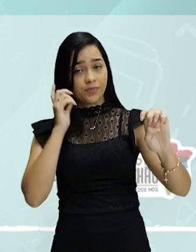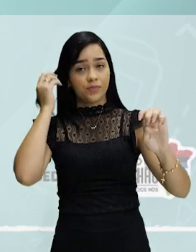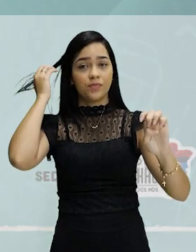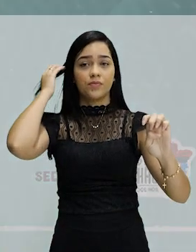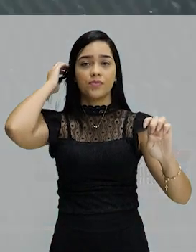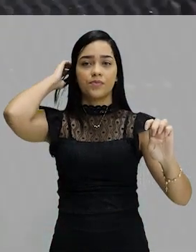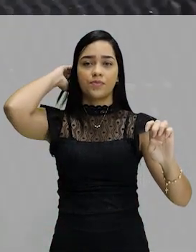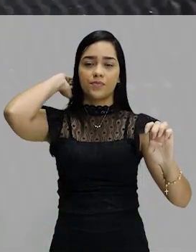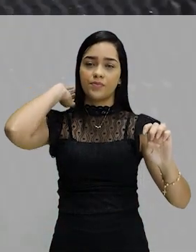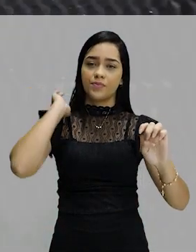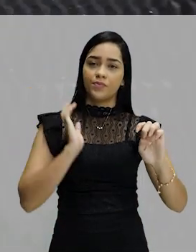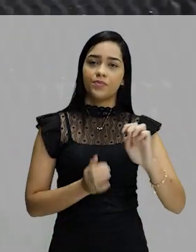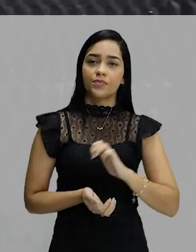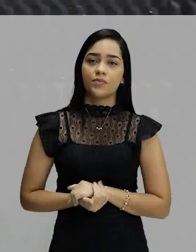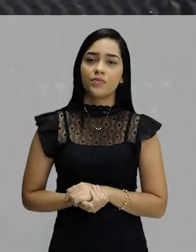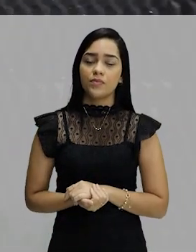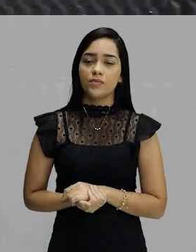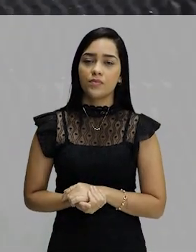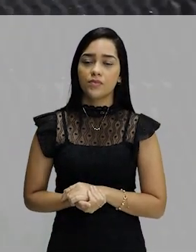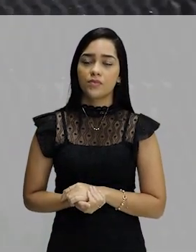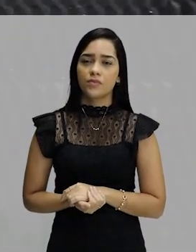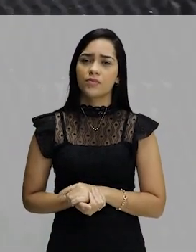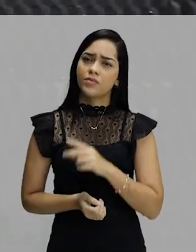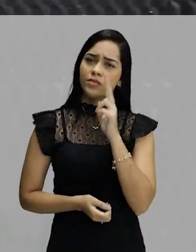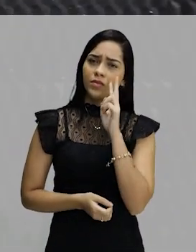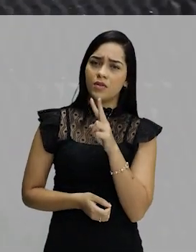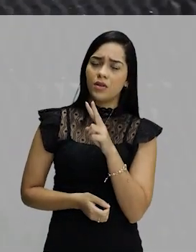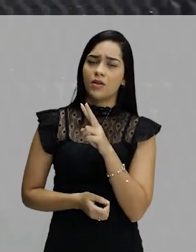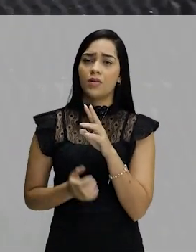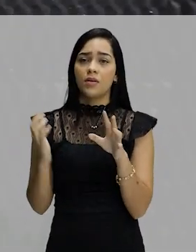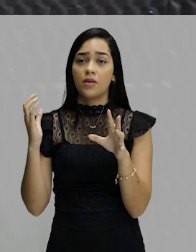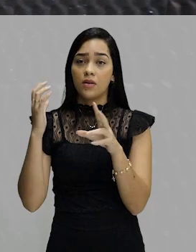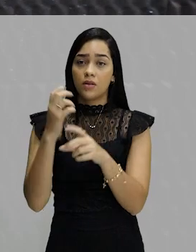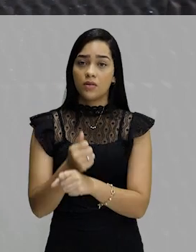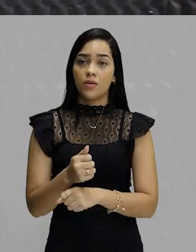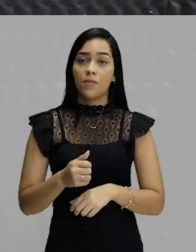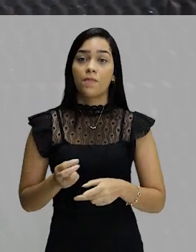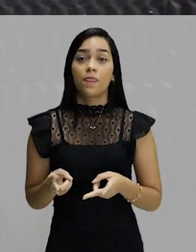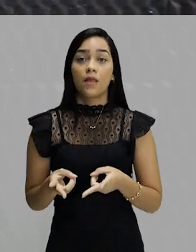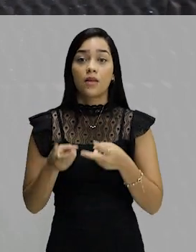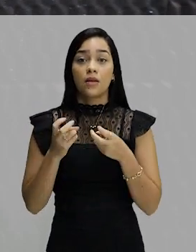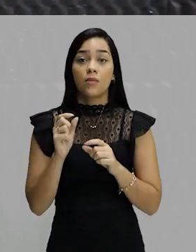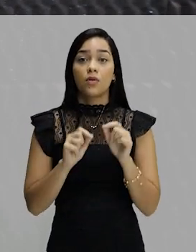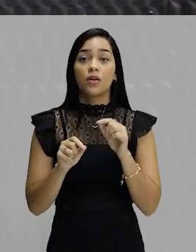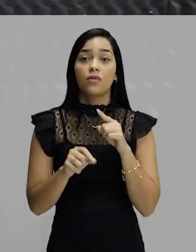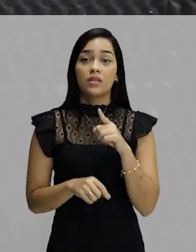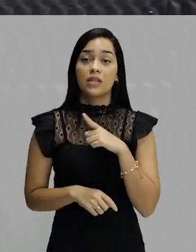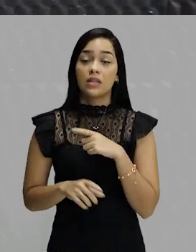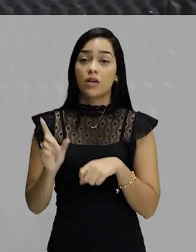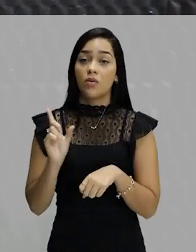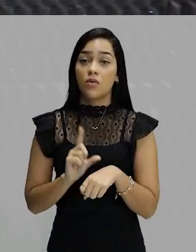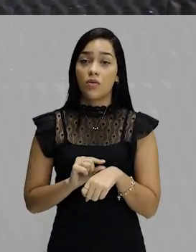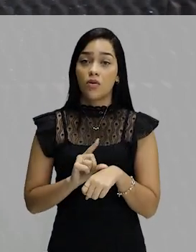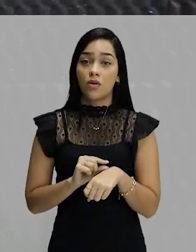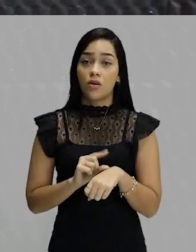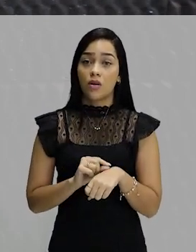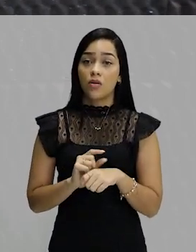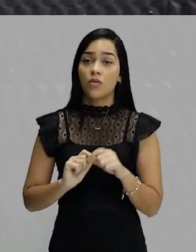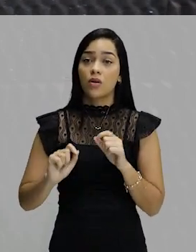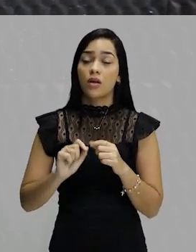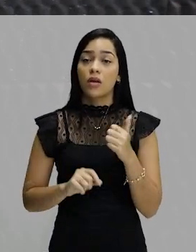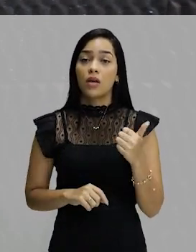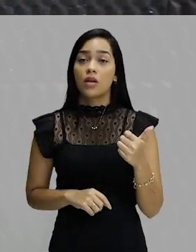6 possibilidades. Certo? Então vamos lá, gente, para a resolução aqui. Ó. Perceba que você tem um horário que ele falou é